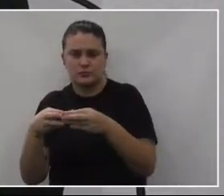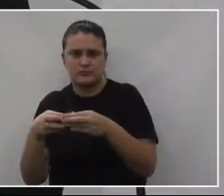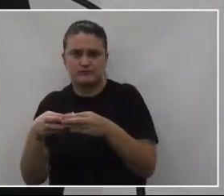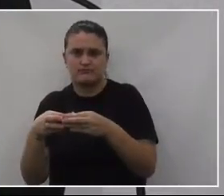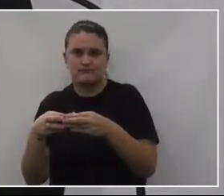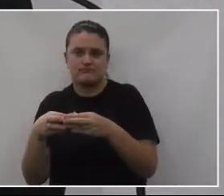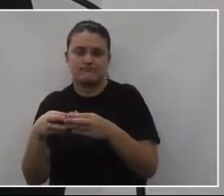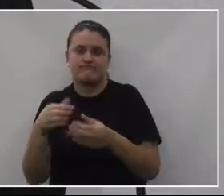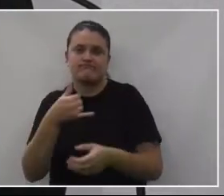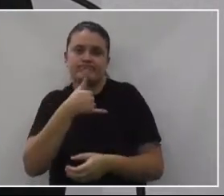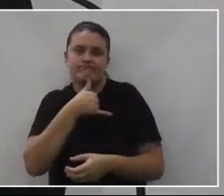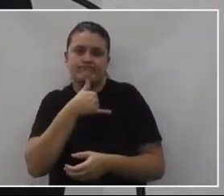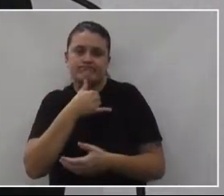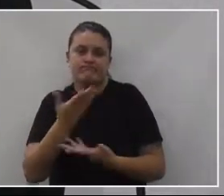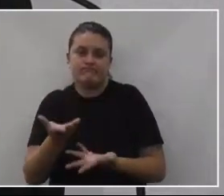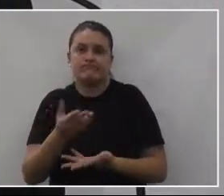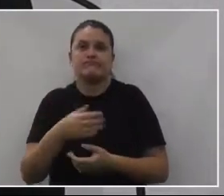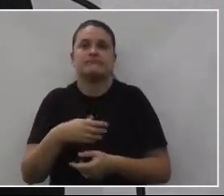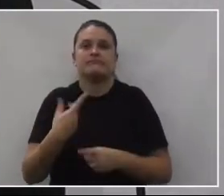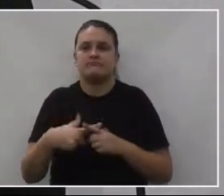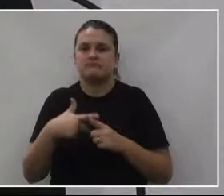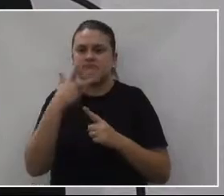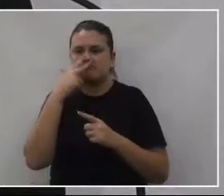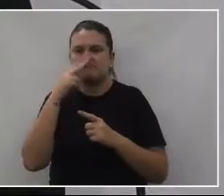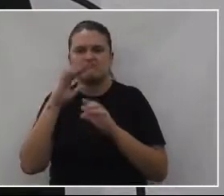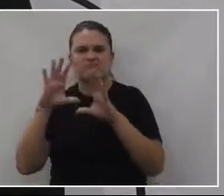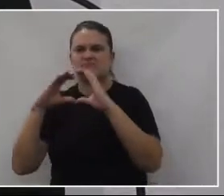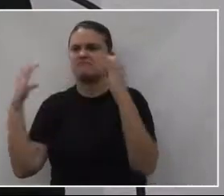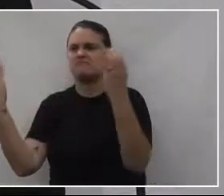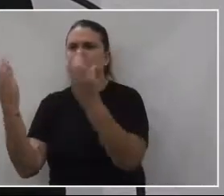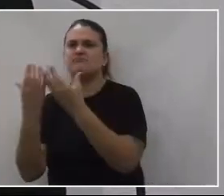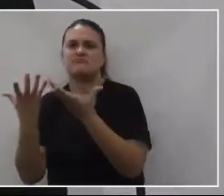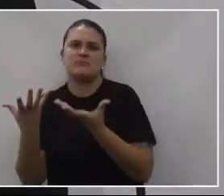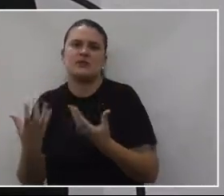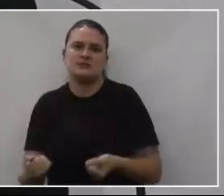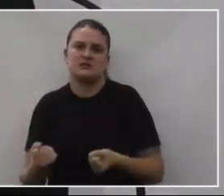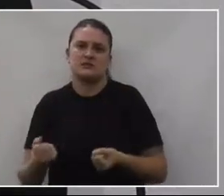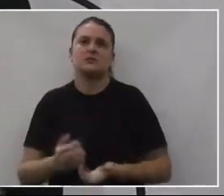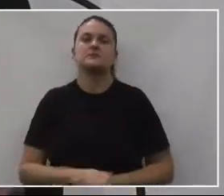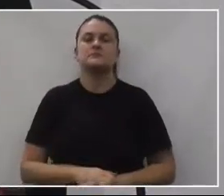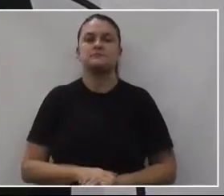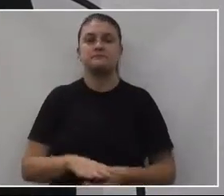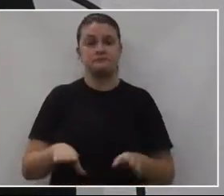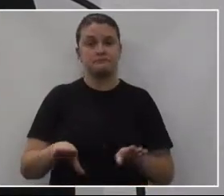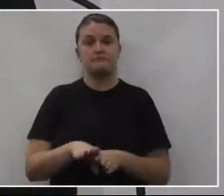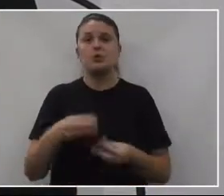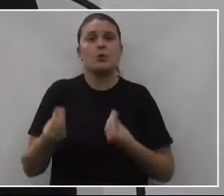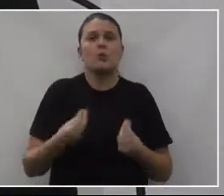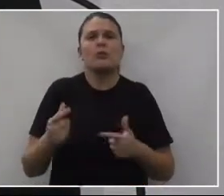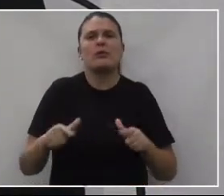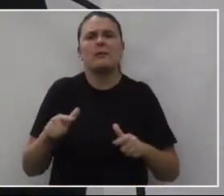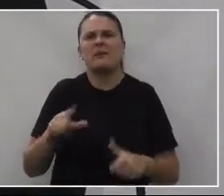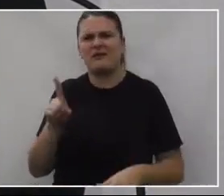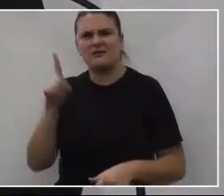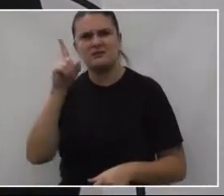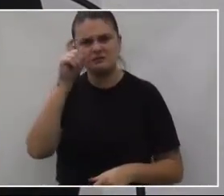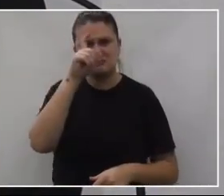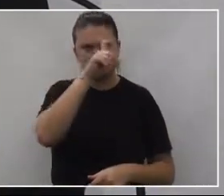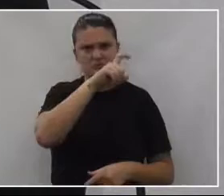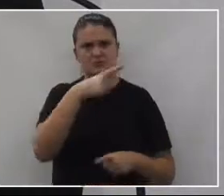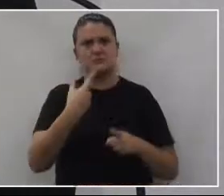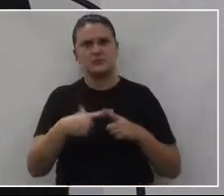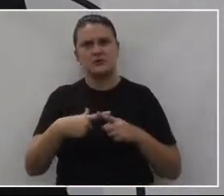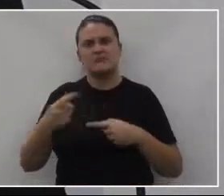lamentavelmente, ali aceita até pela coletividade. E como trabalhar com isso, né? É muito difícil, né?